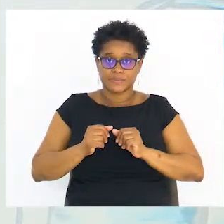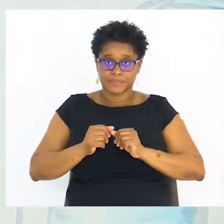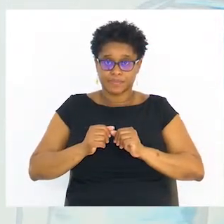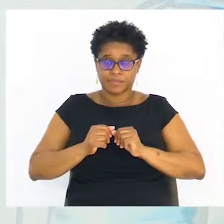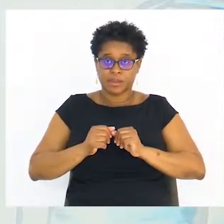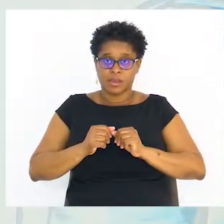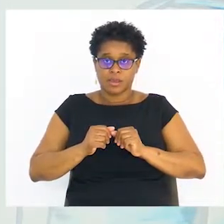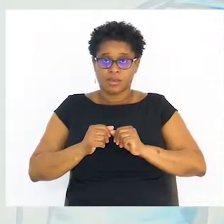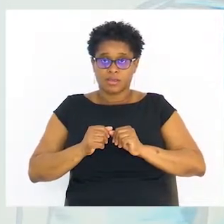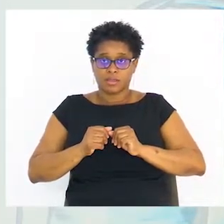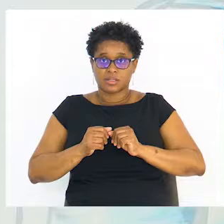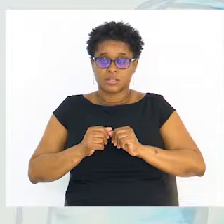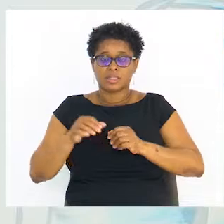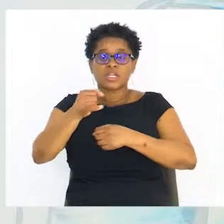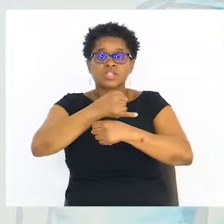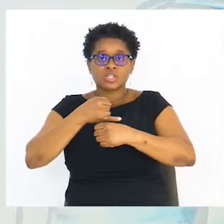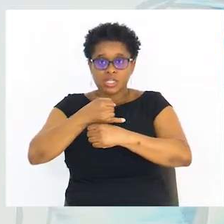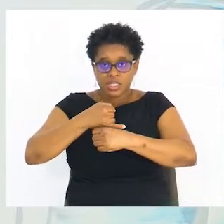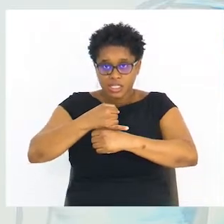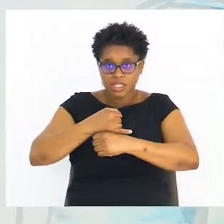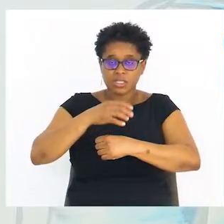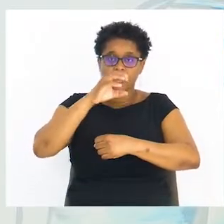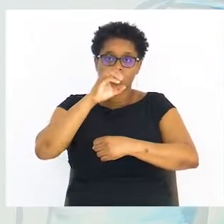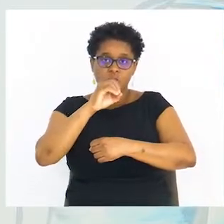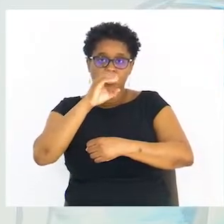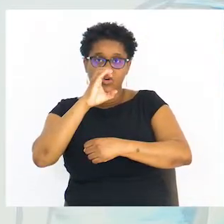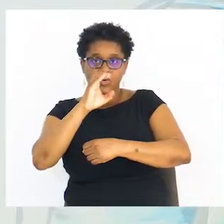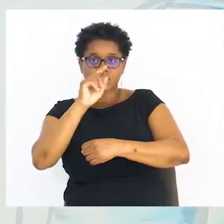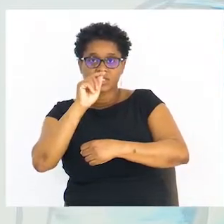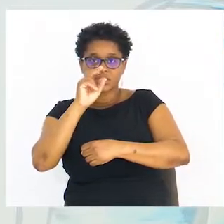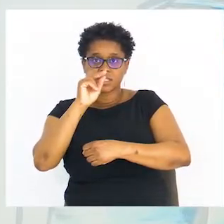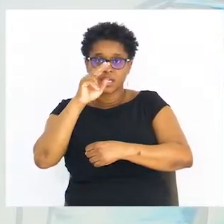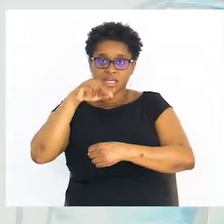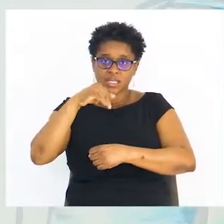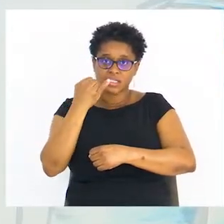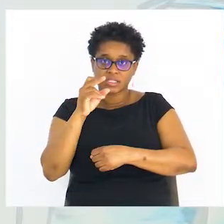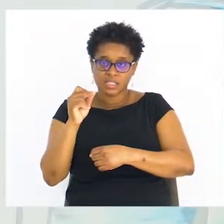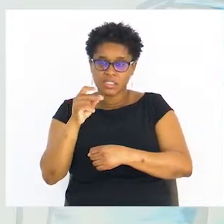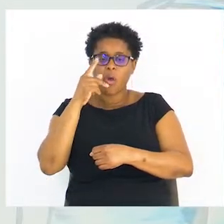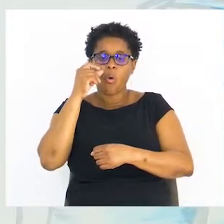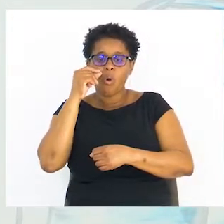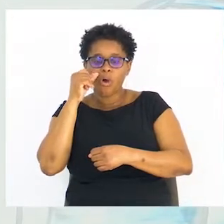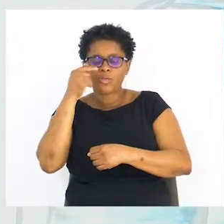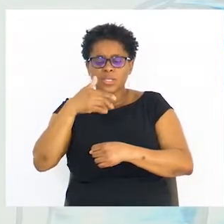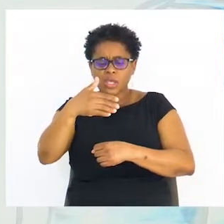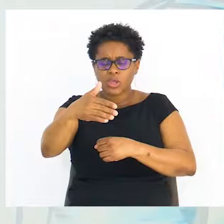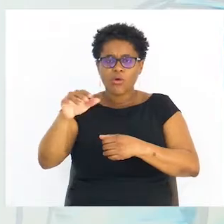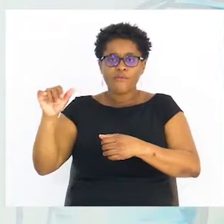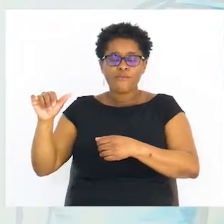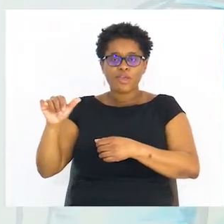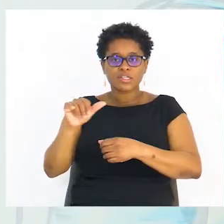partir das ilhas da Oceania, os homens